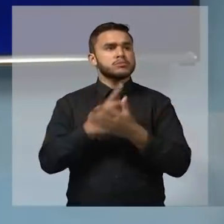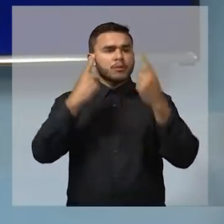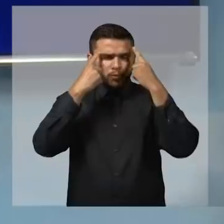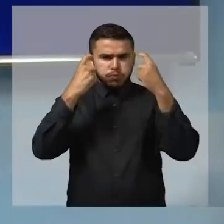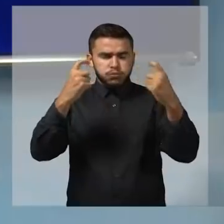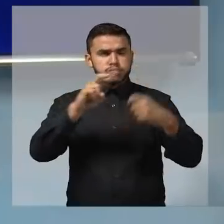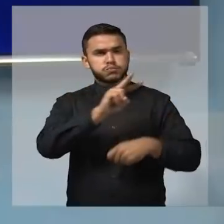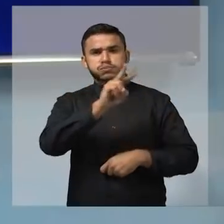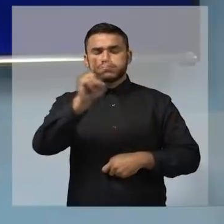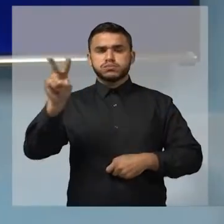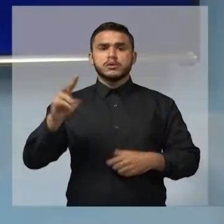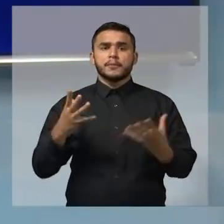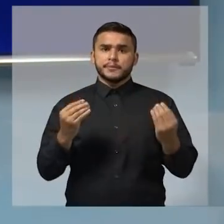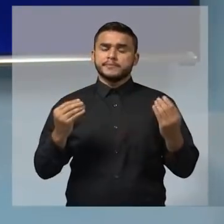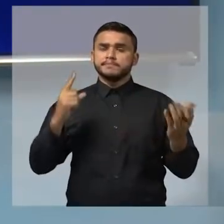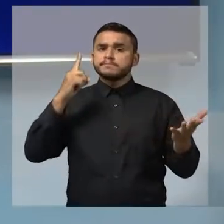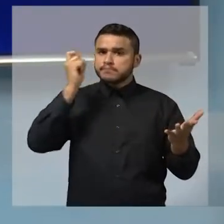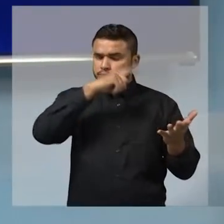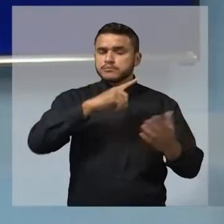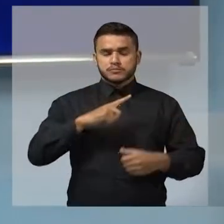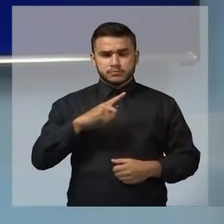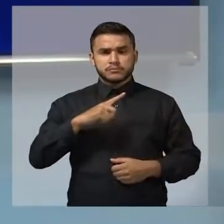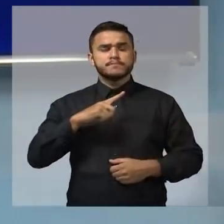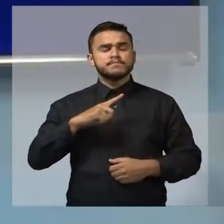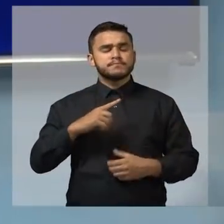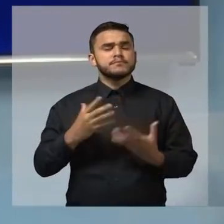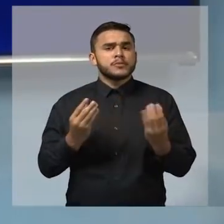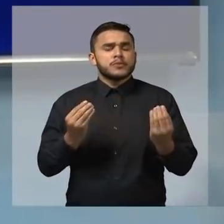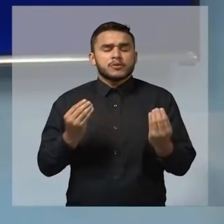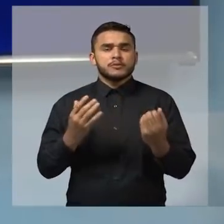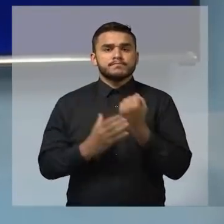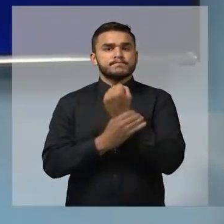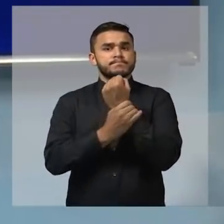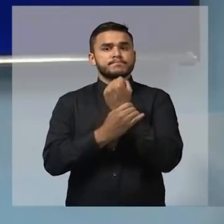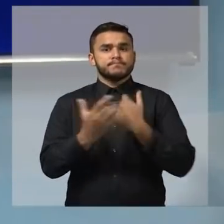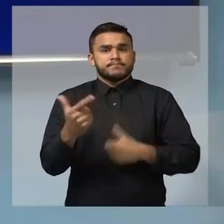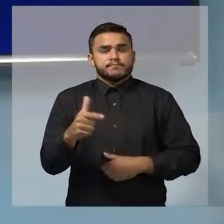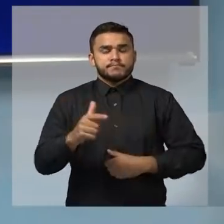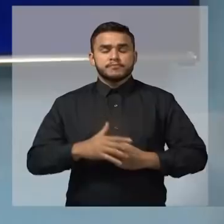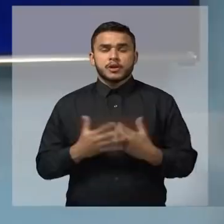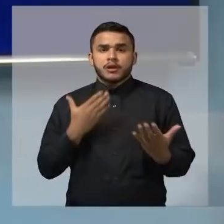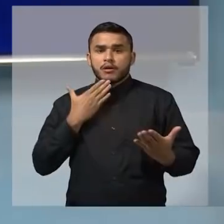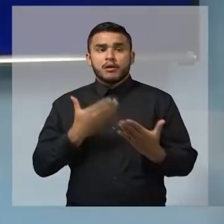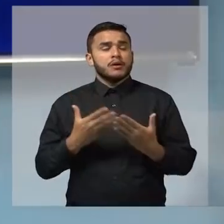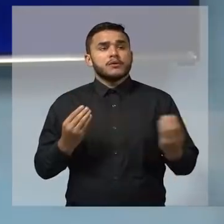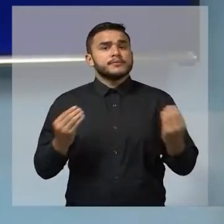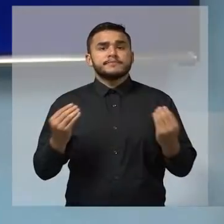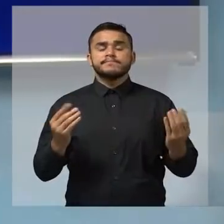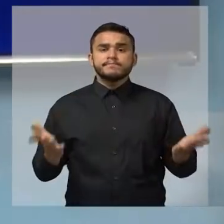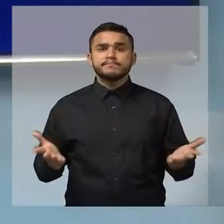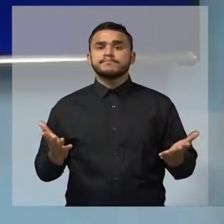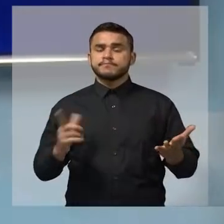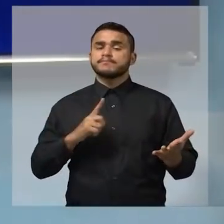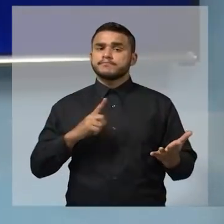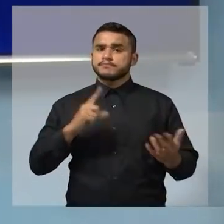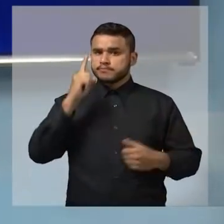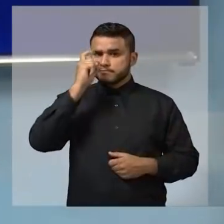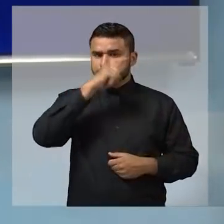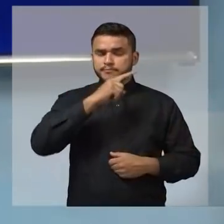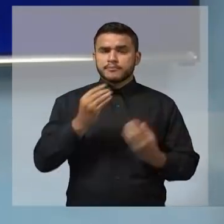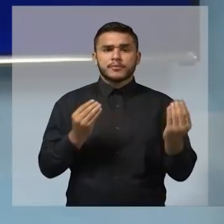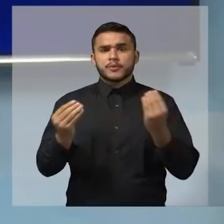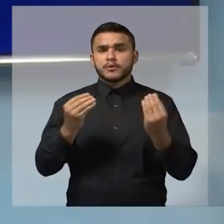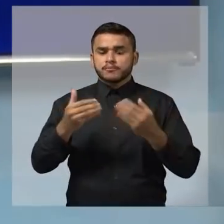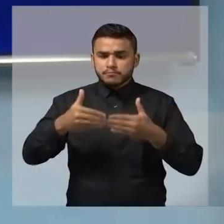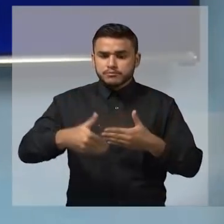violência que deixou a todos, um tanto quanto, além de inseguros, perplexos, sem saber muito como será a